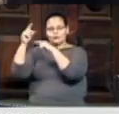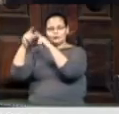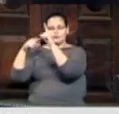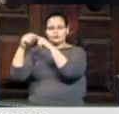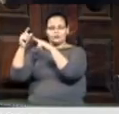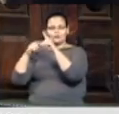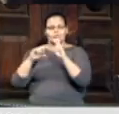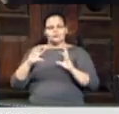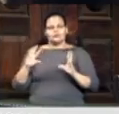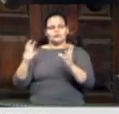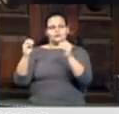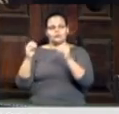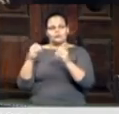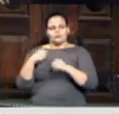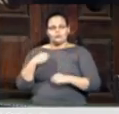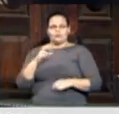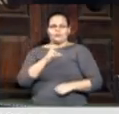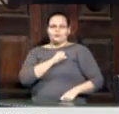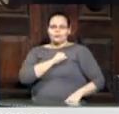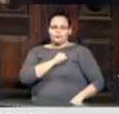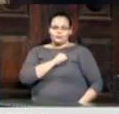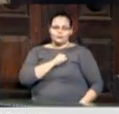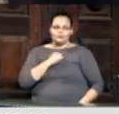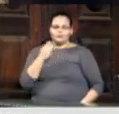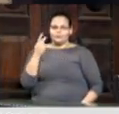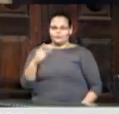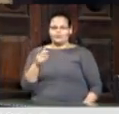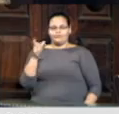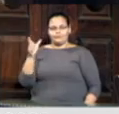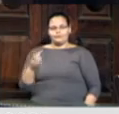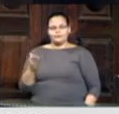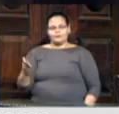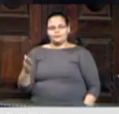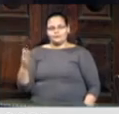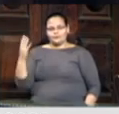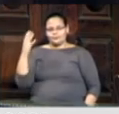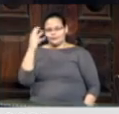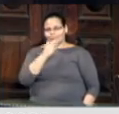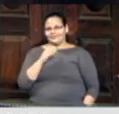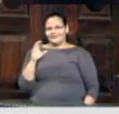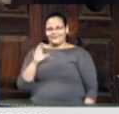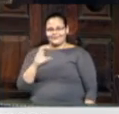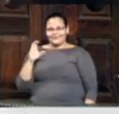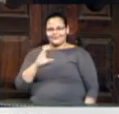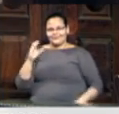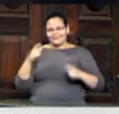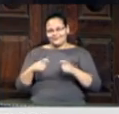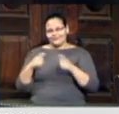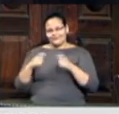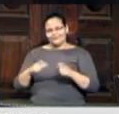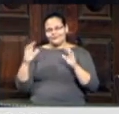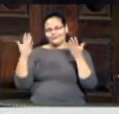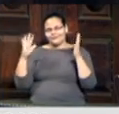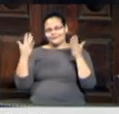de todos o meu amor a ti, bela Copacabana.